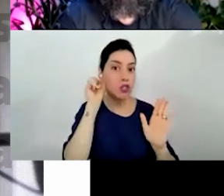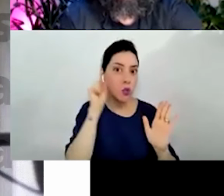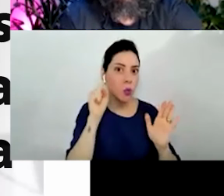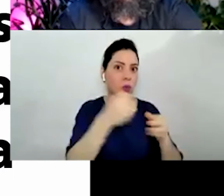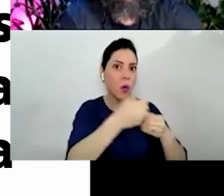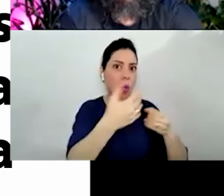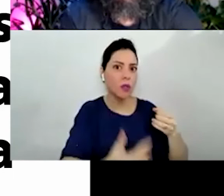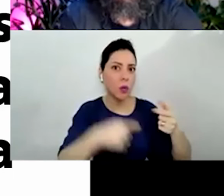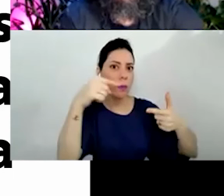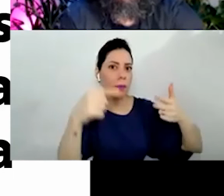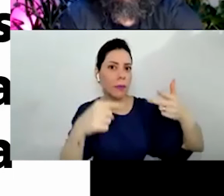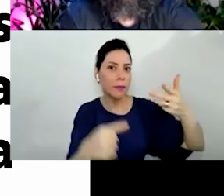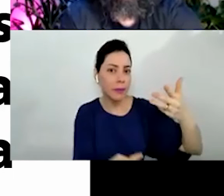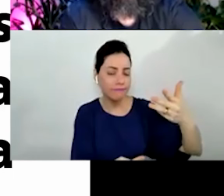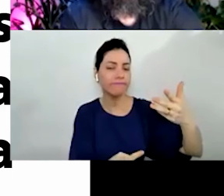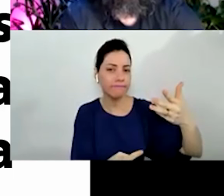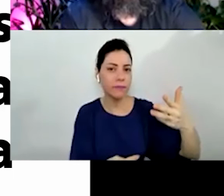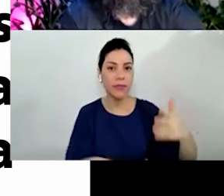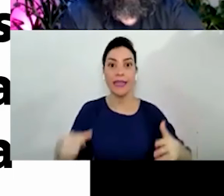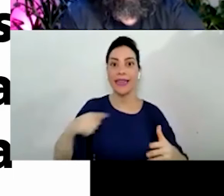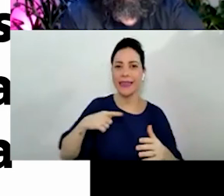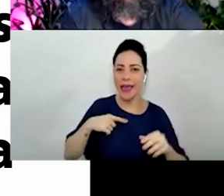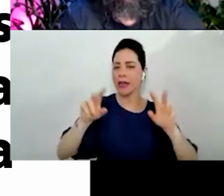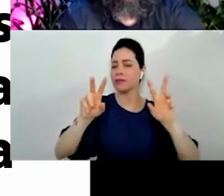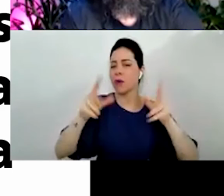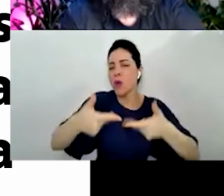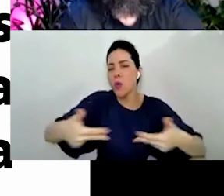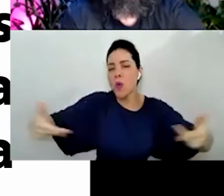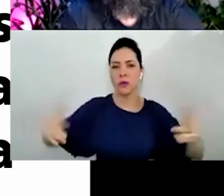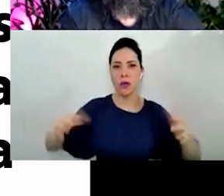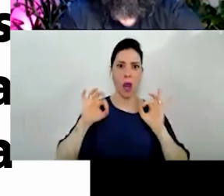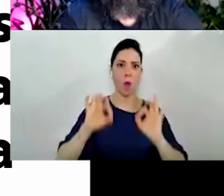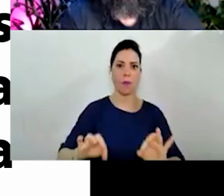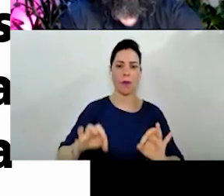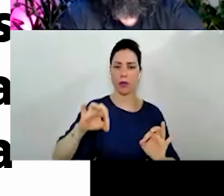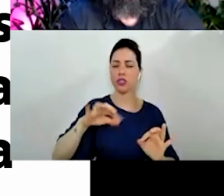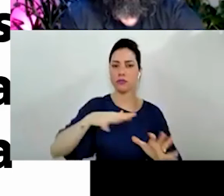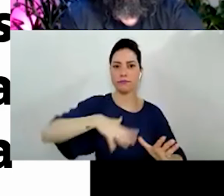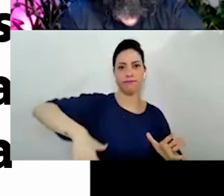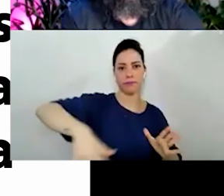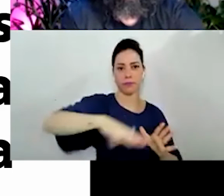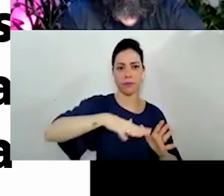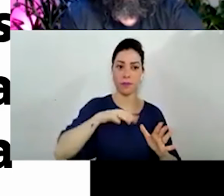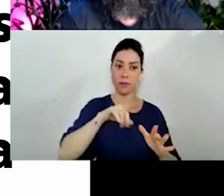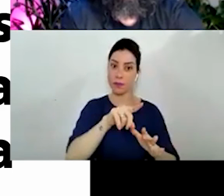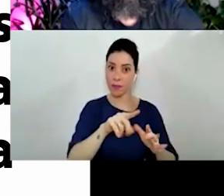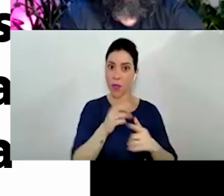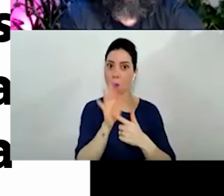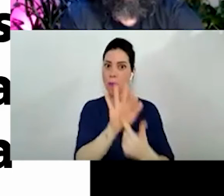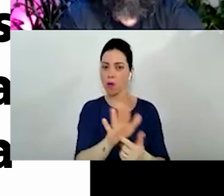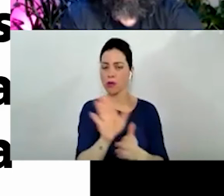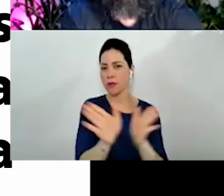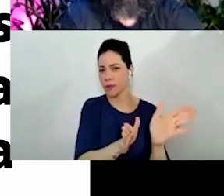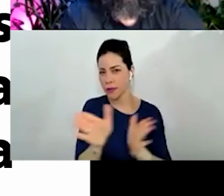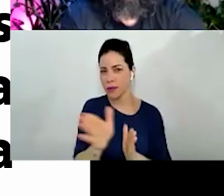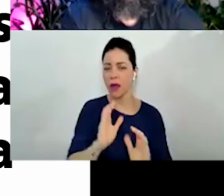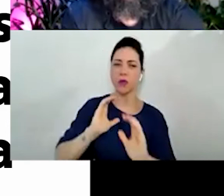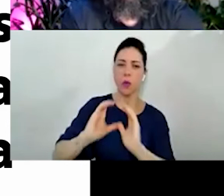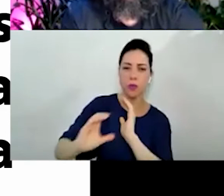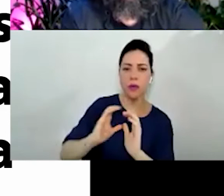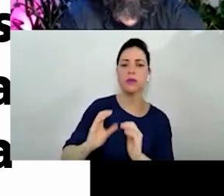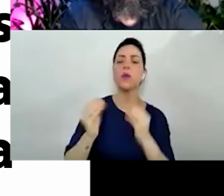aí também gente tem Os Casos do mundo físico né aqui nesse cenário eu mostro que a sensibilidade EA comunicação EA forma